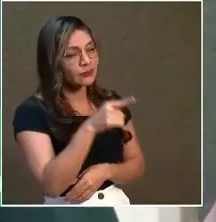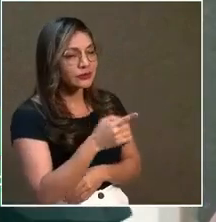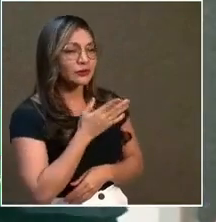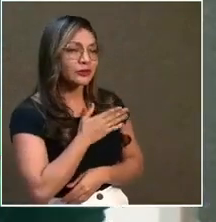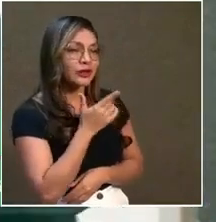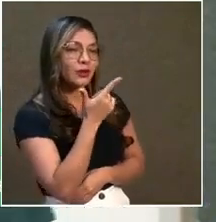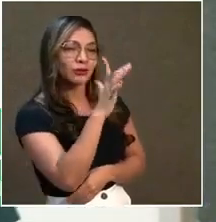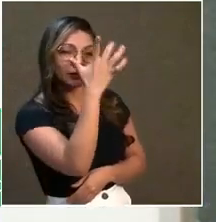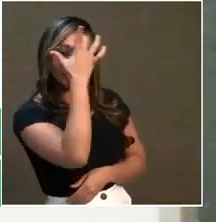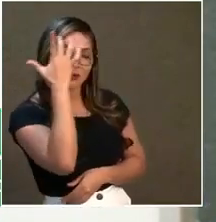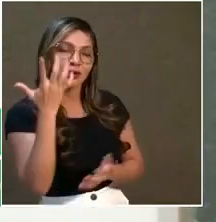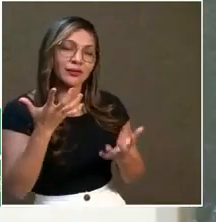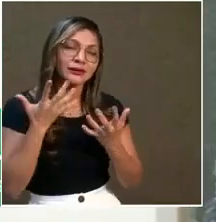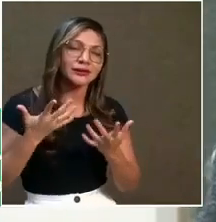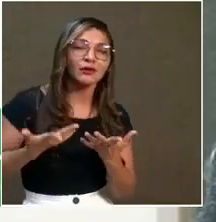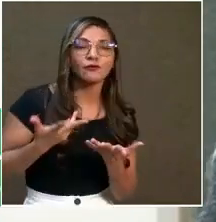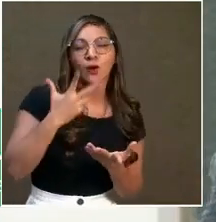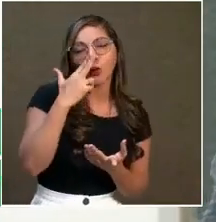iria reconquistá-la.